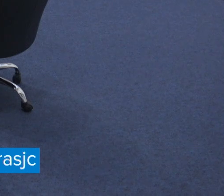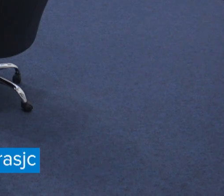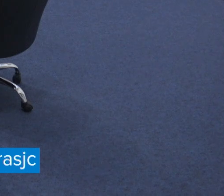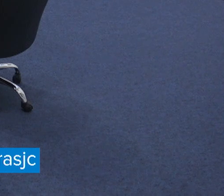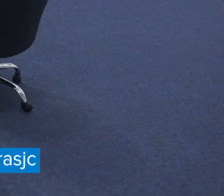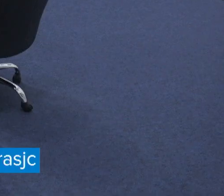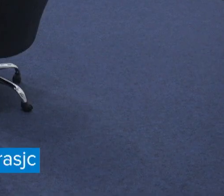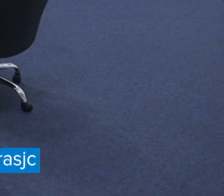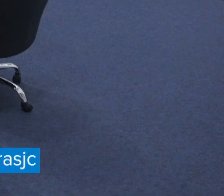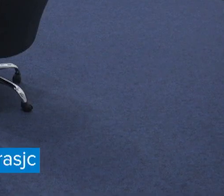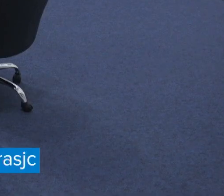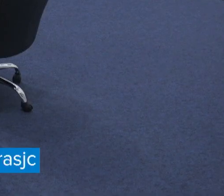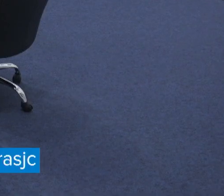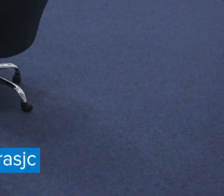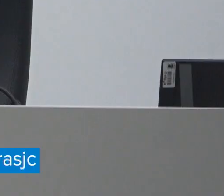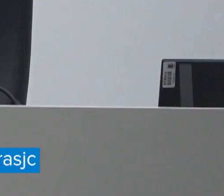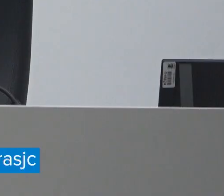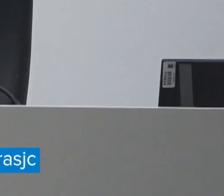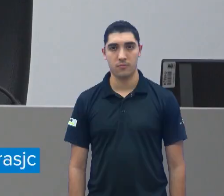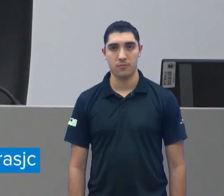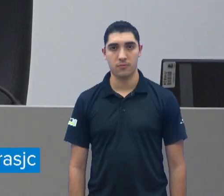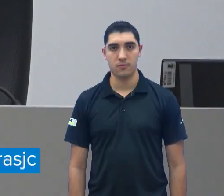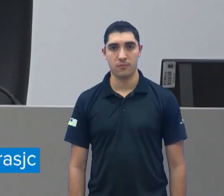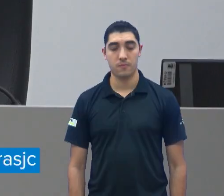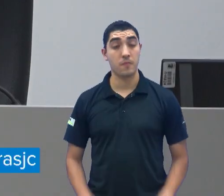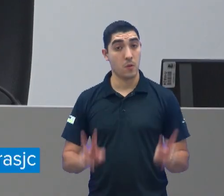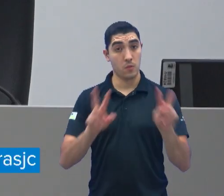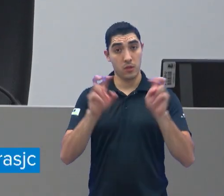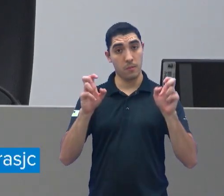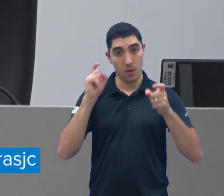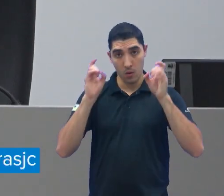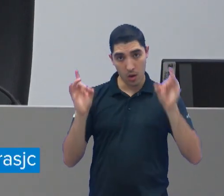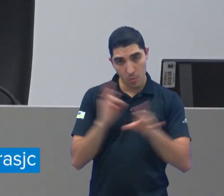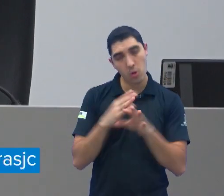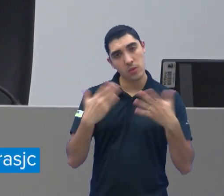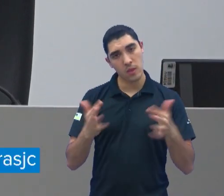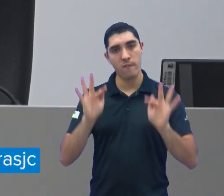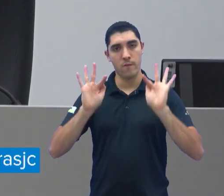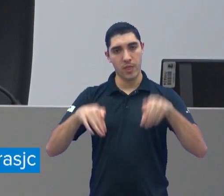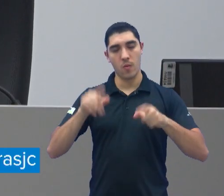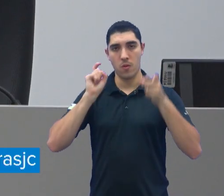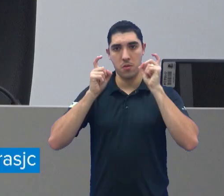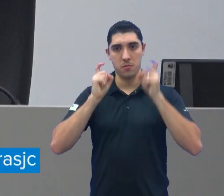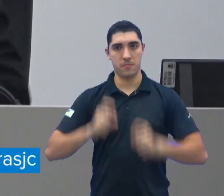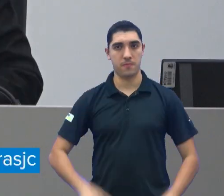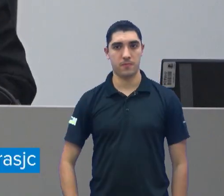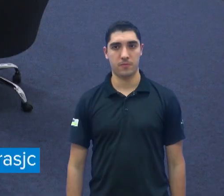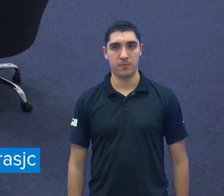Nada mais havendo a tratar, está encerrada a presente sessão.